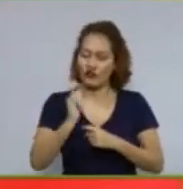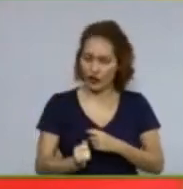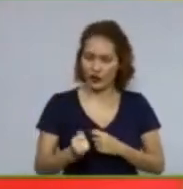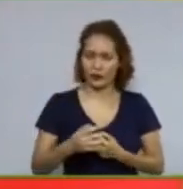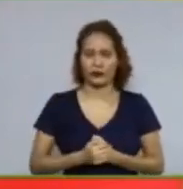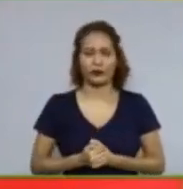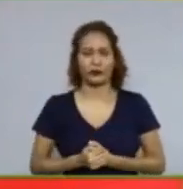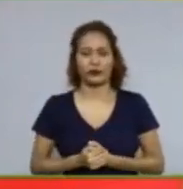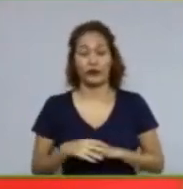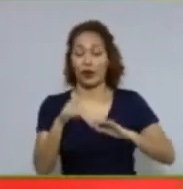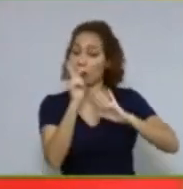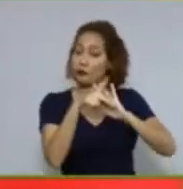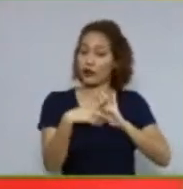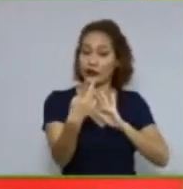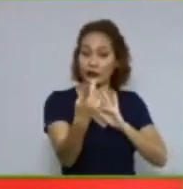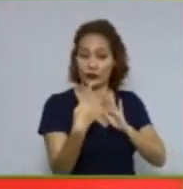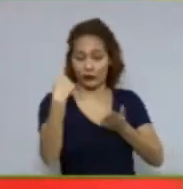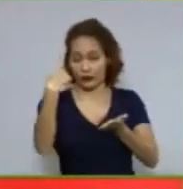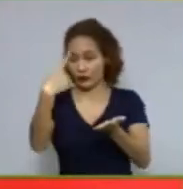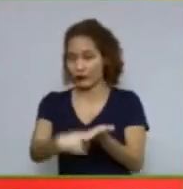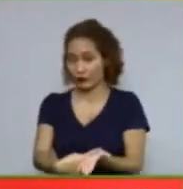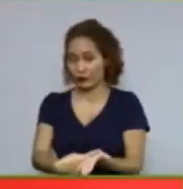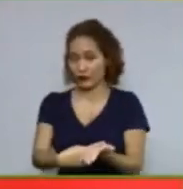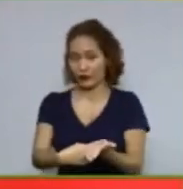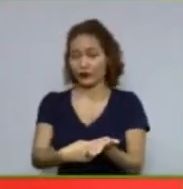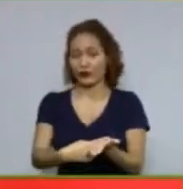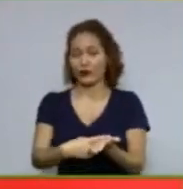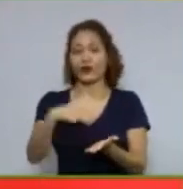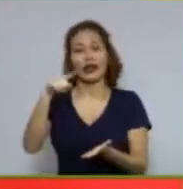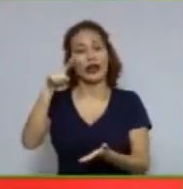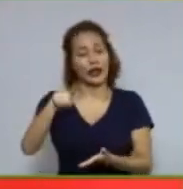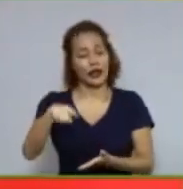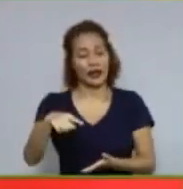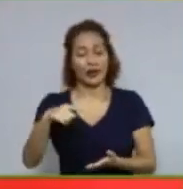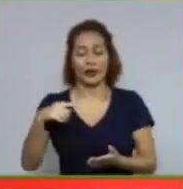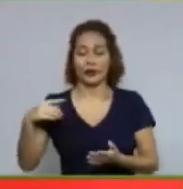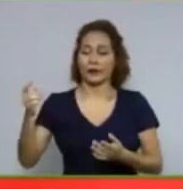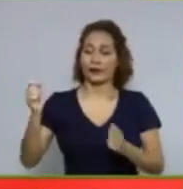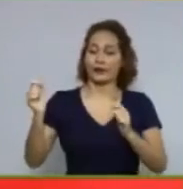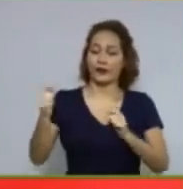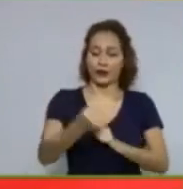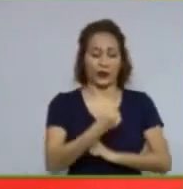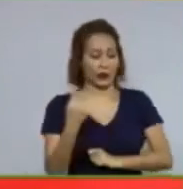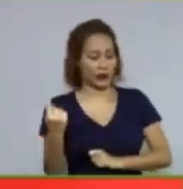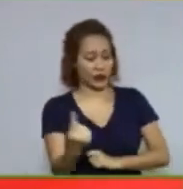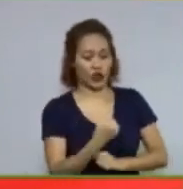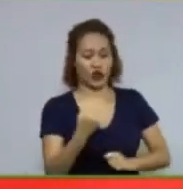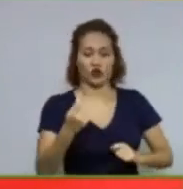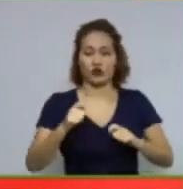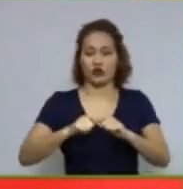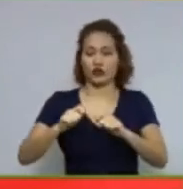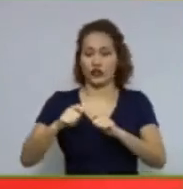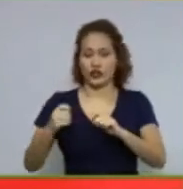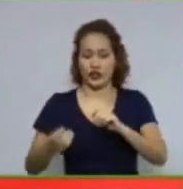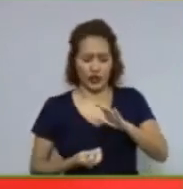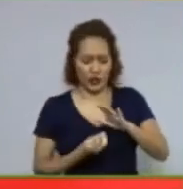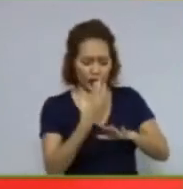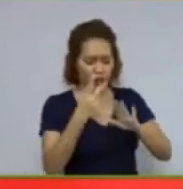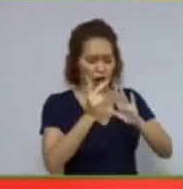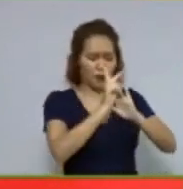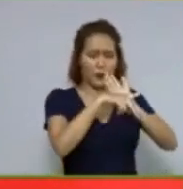as lutas e lado é uma eu espaço de construção de um plano de ação para Belém